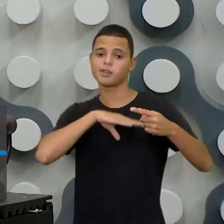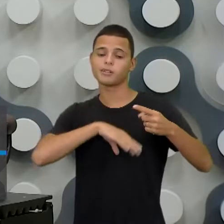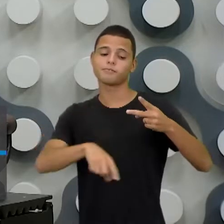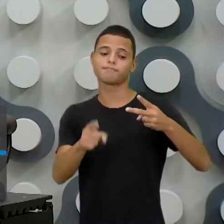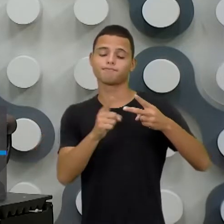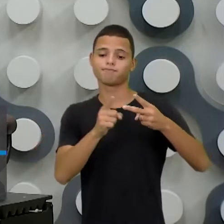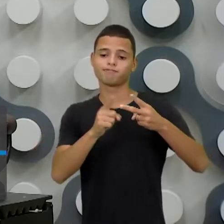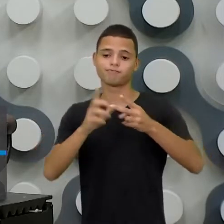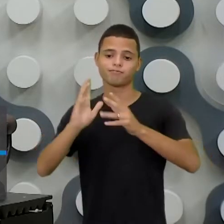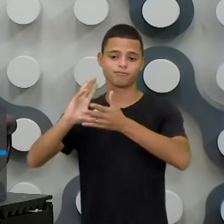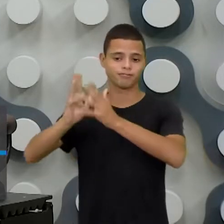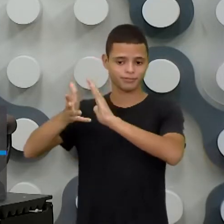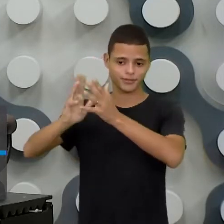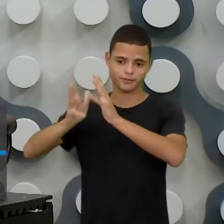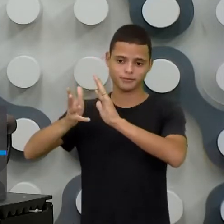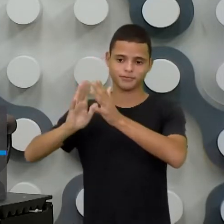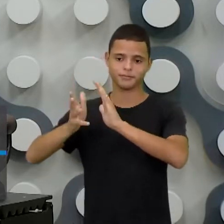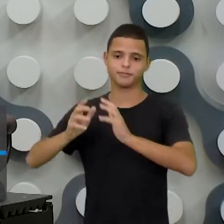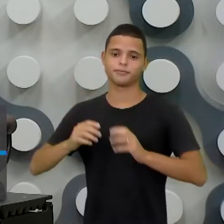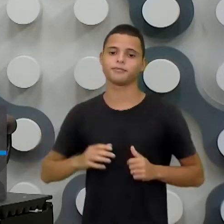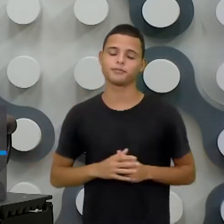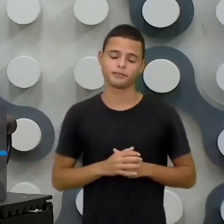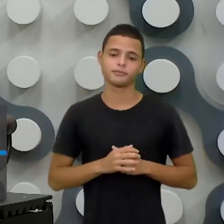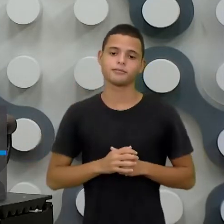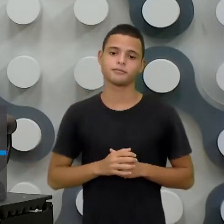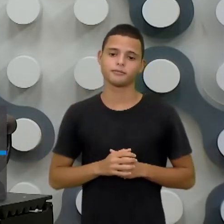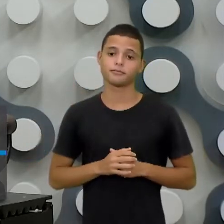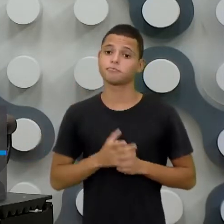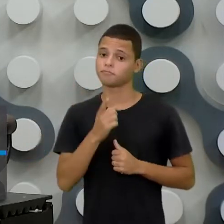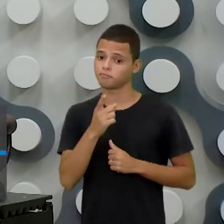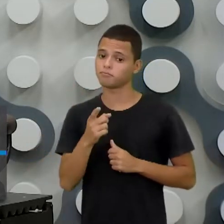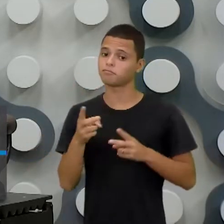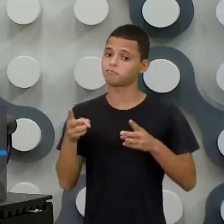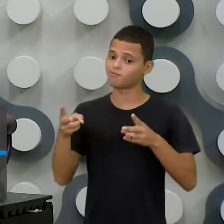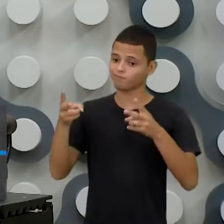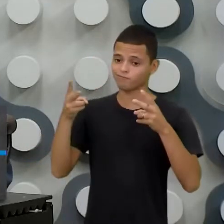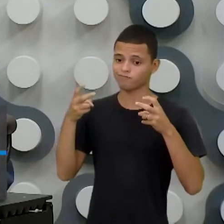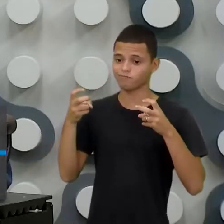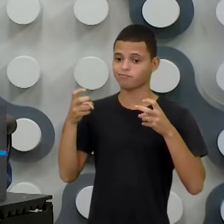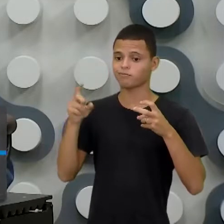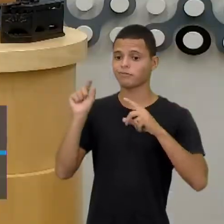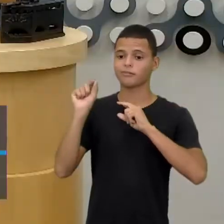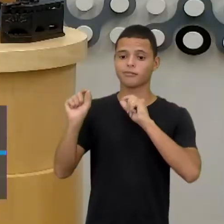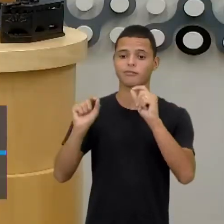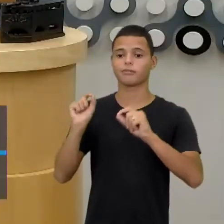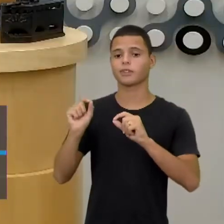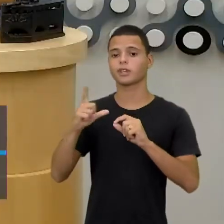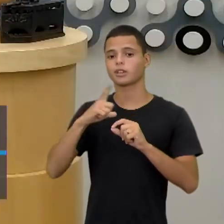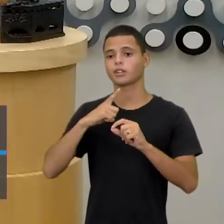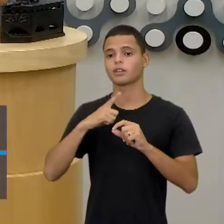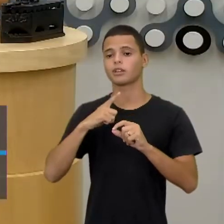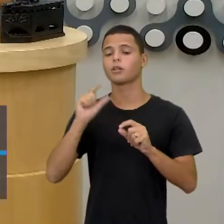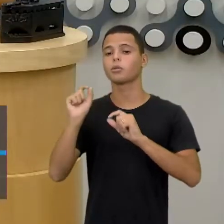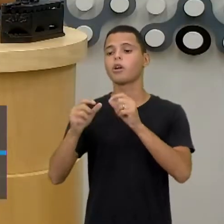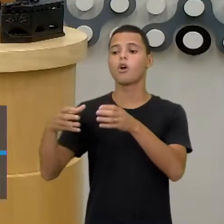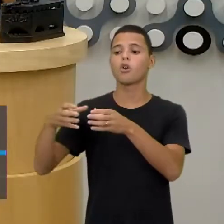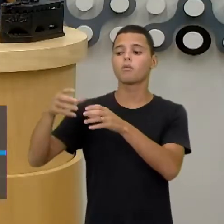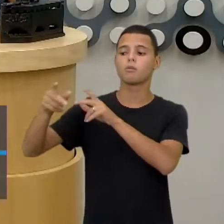a Libras, né? Melhor dizendo, tá? E vocês vão observar que temos aí dos outros povos indígenas,